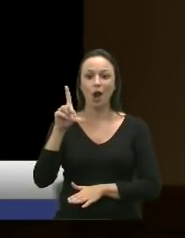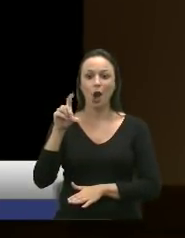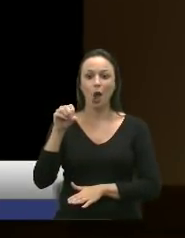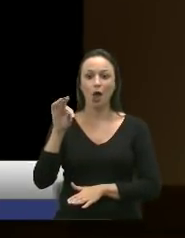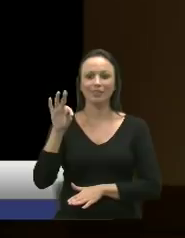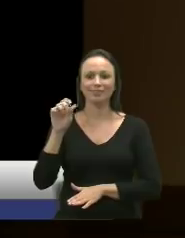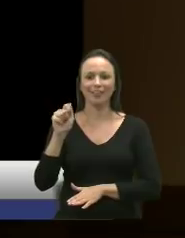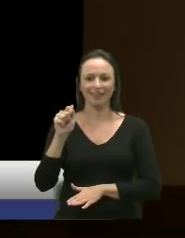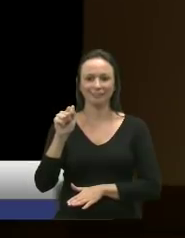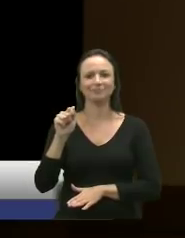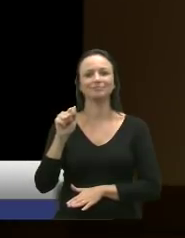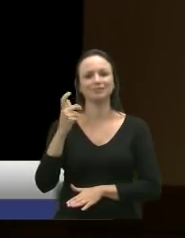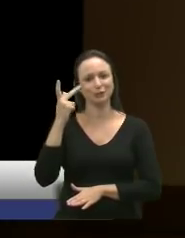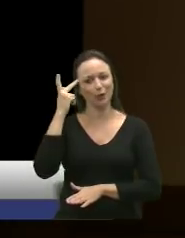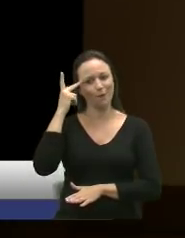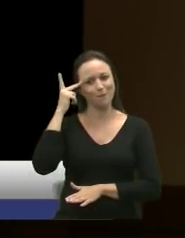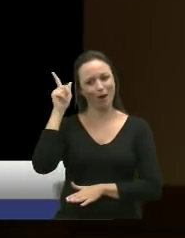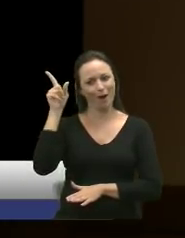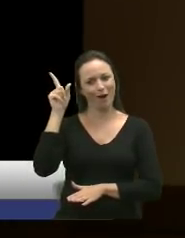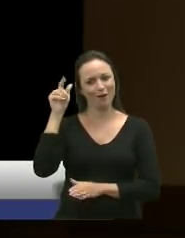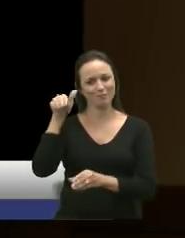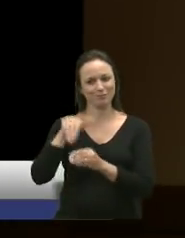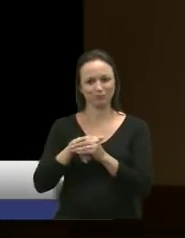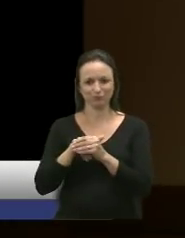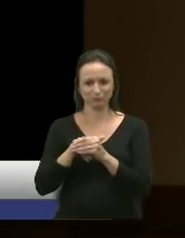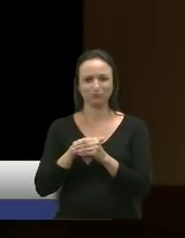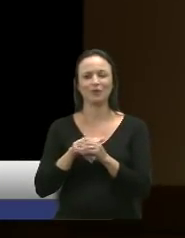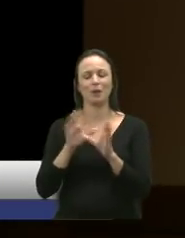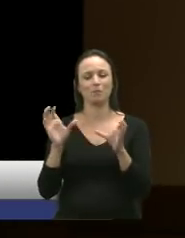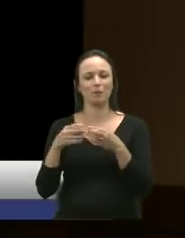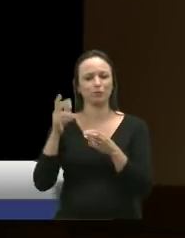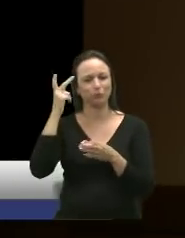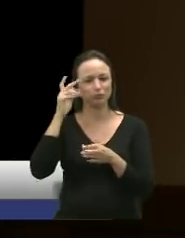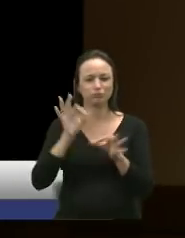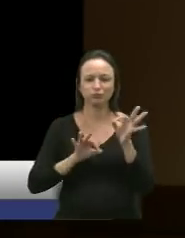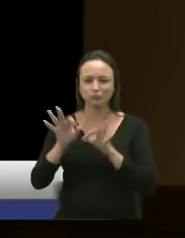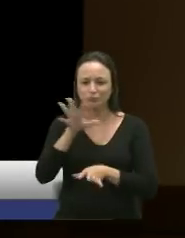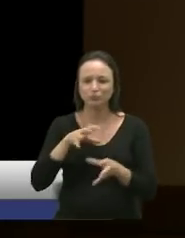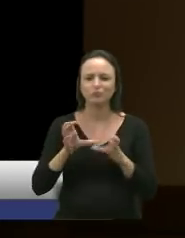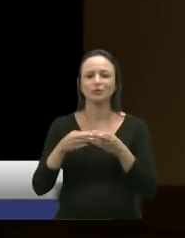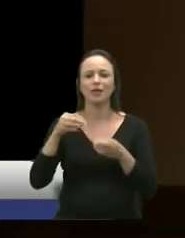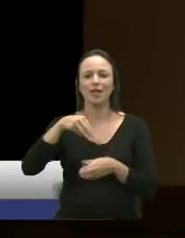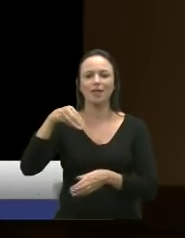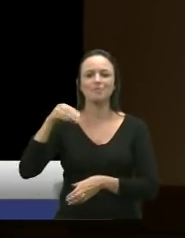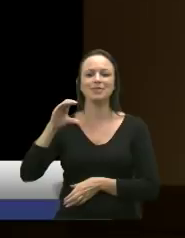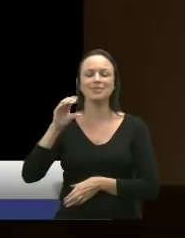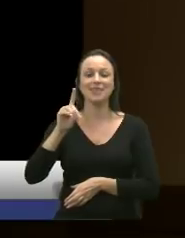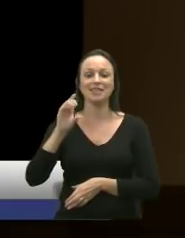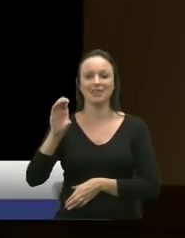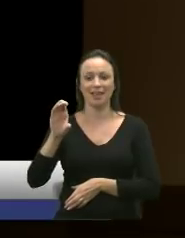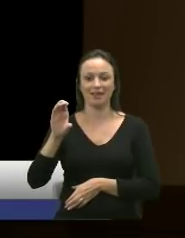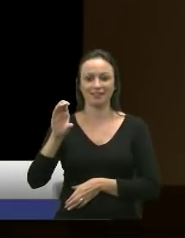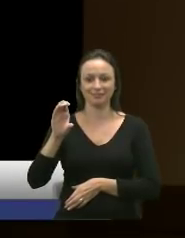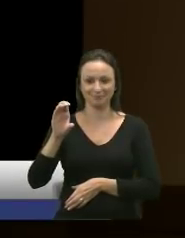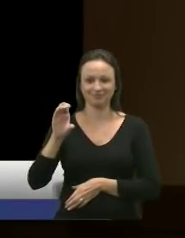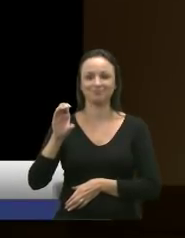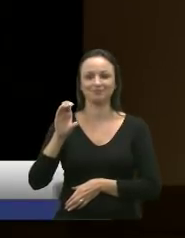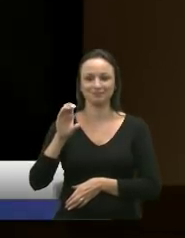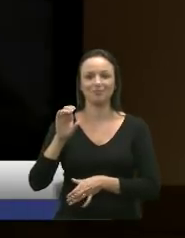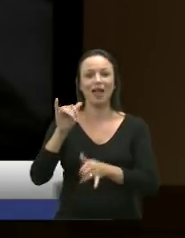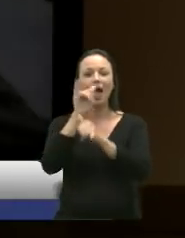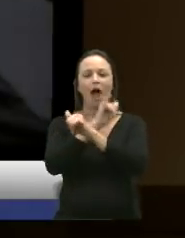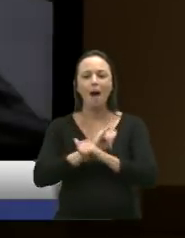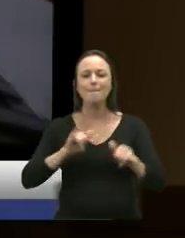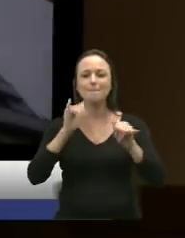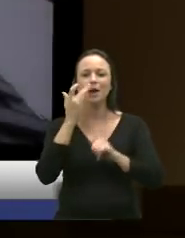Claro que foi São Paulo que elegeu. Ela era da retaguarda paulista, ela era da organização do MMDC. O que sobrou da campanha do ouro para o bem de